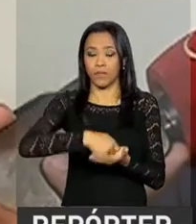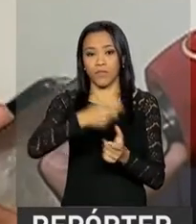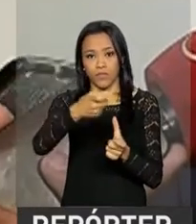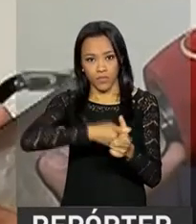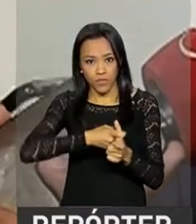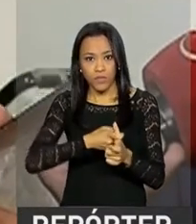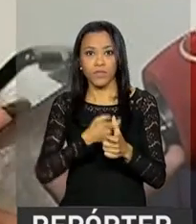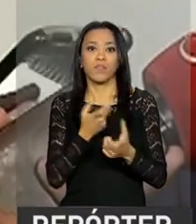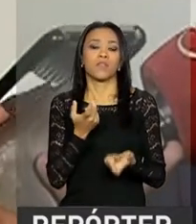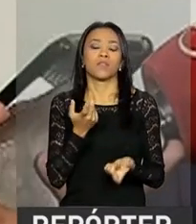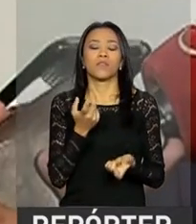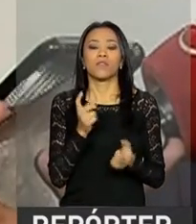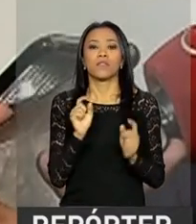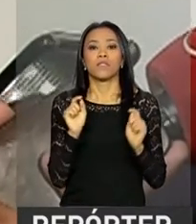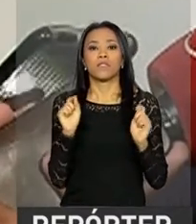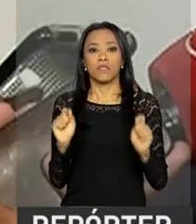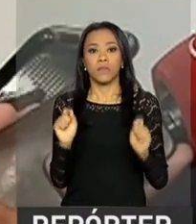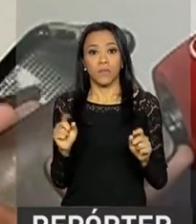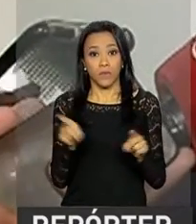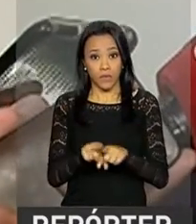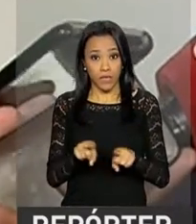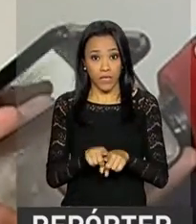a possibilidade